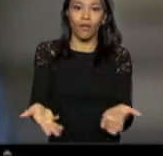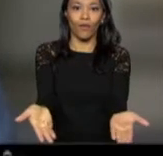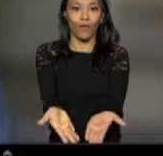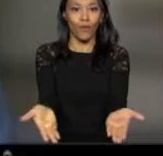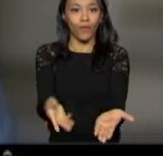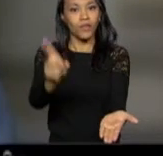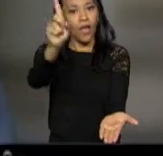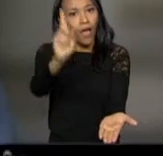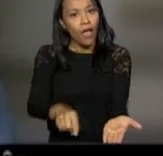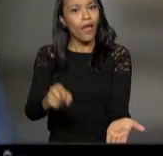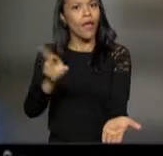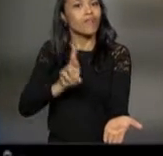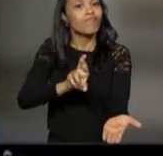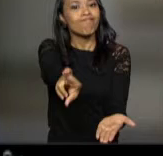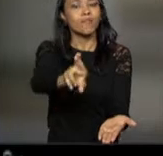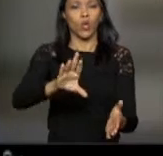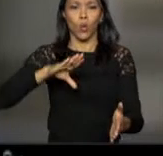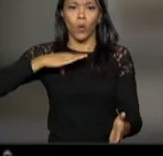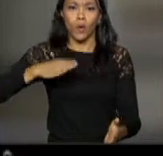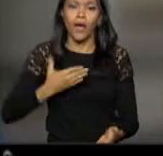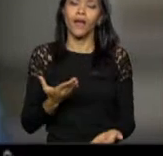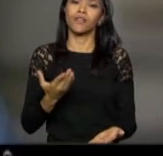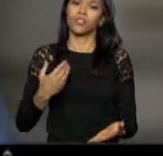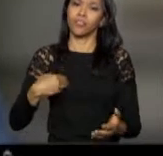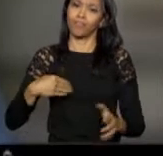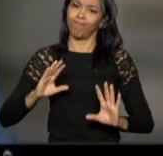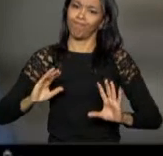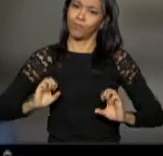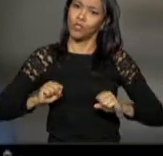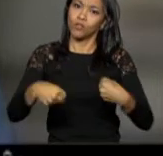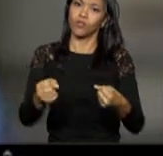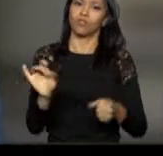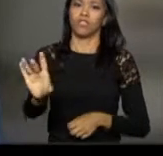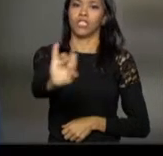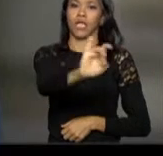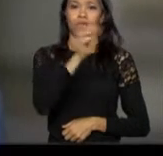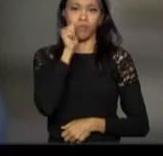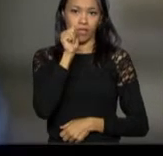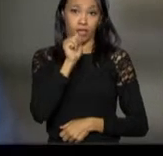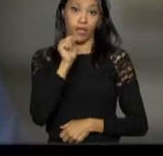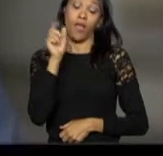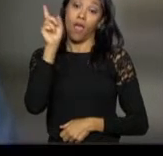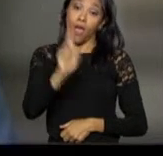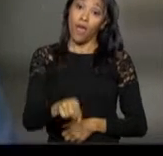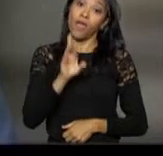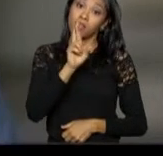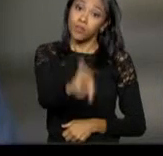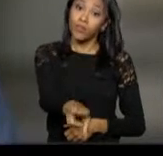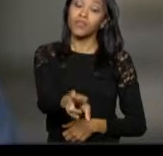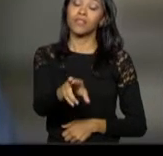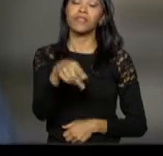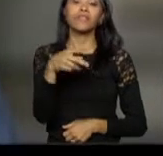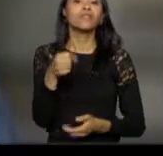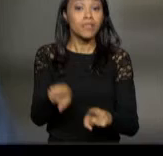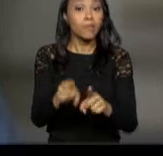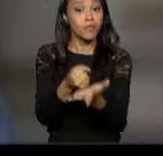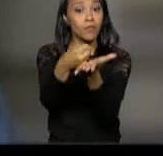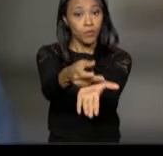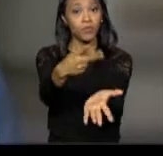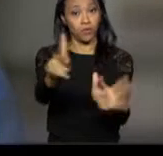foi fruto do esforço e da coragem de cada uma de vocês. Foi fruto igualmente do apoio de suas